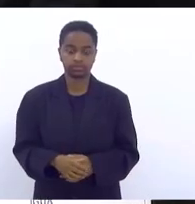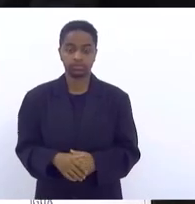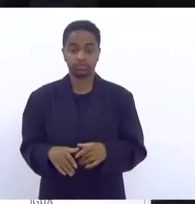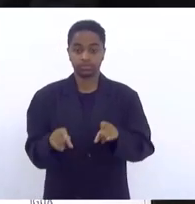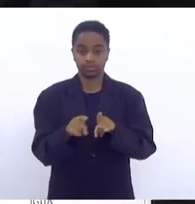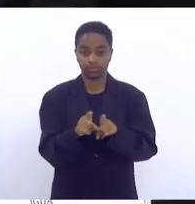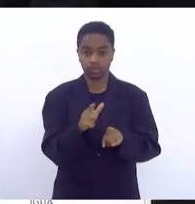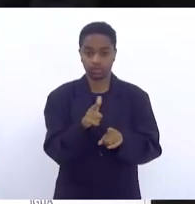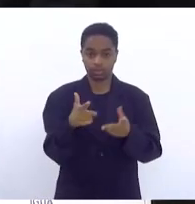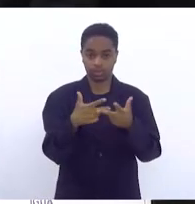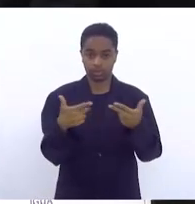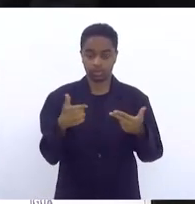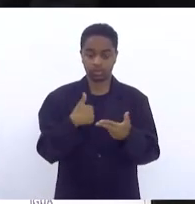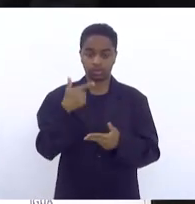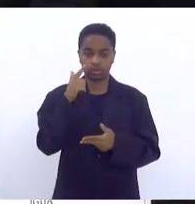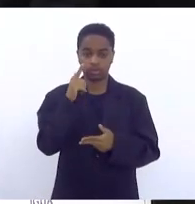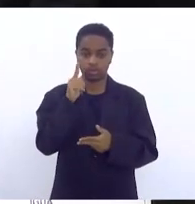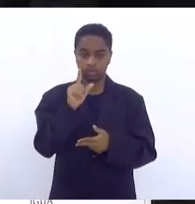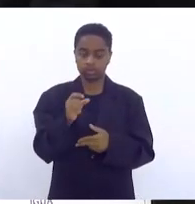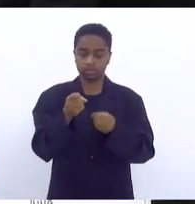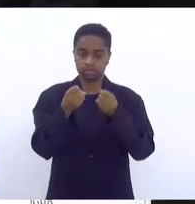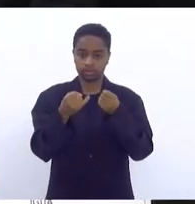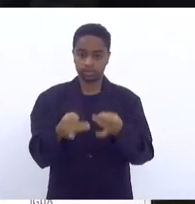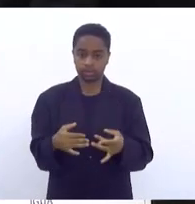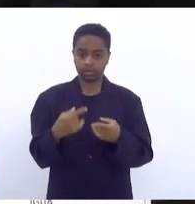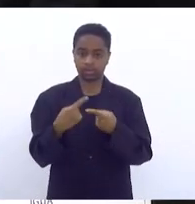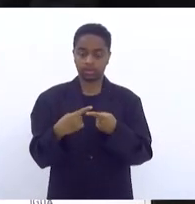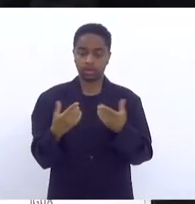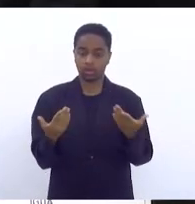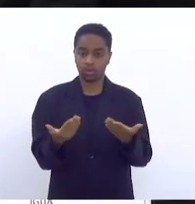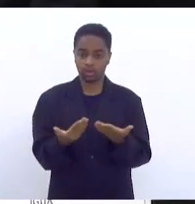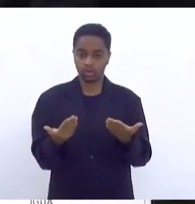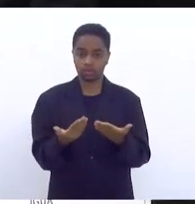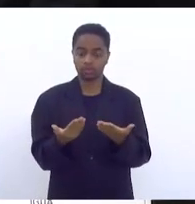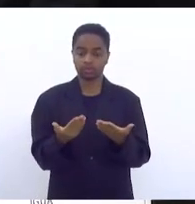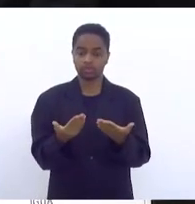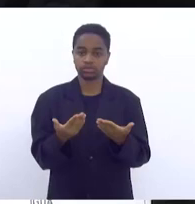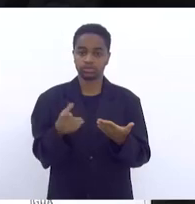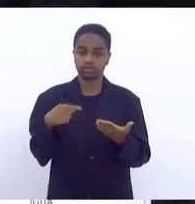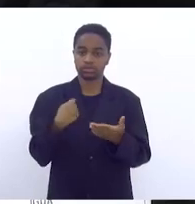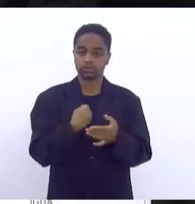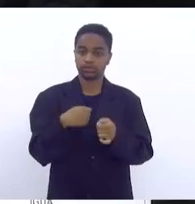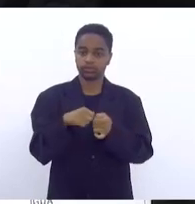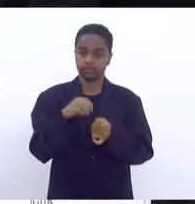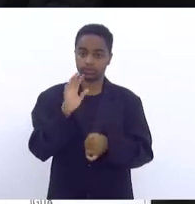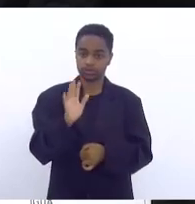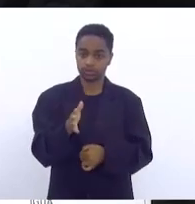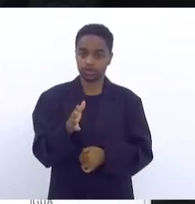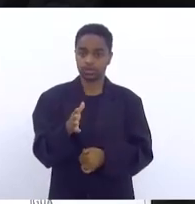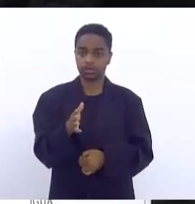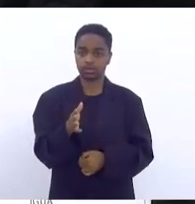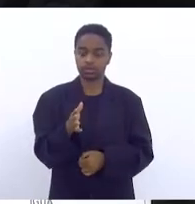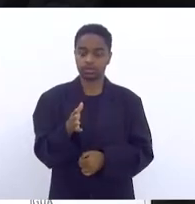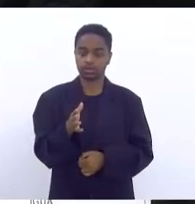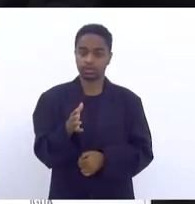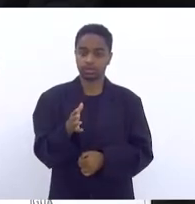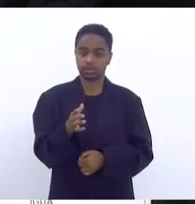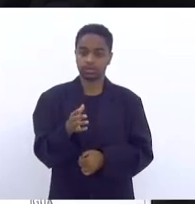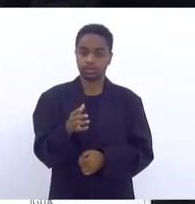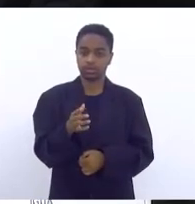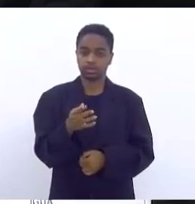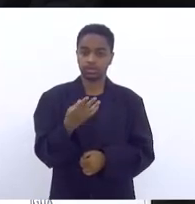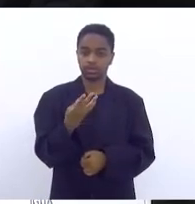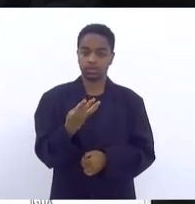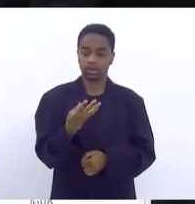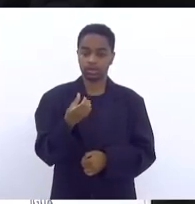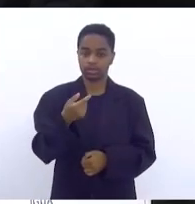coisa que eu posso salientar é que hoje a gente já fez 47 independentemente a gente já entregou